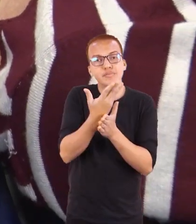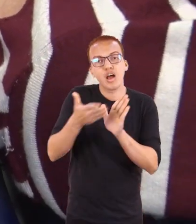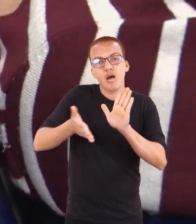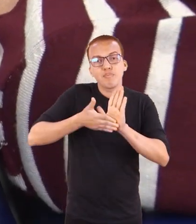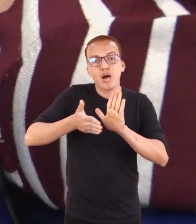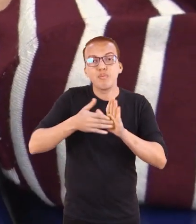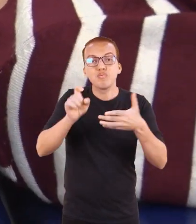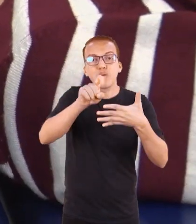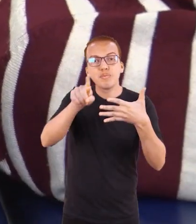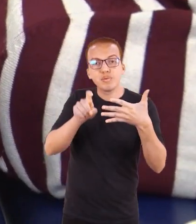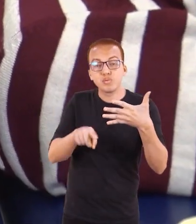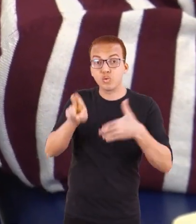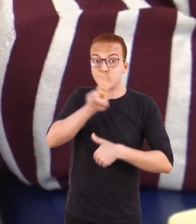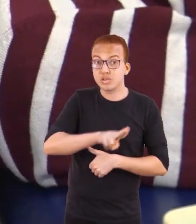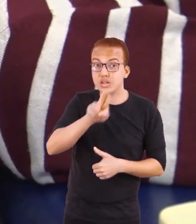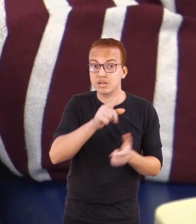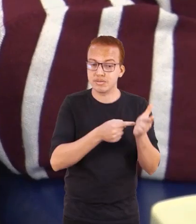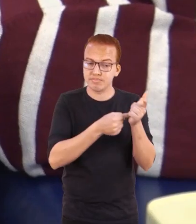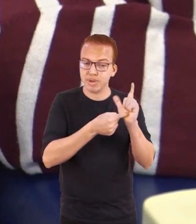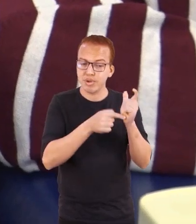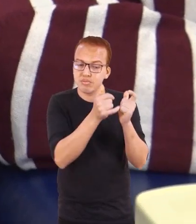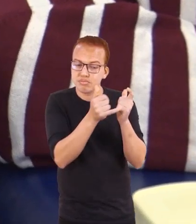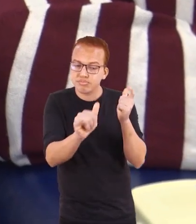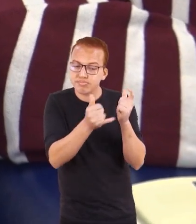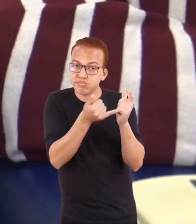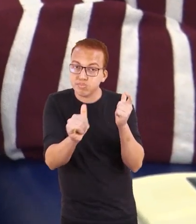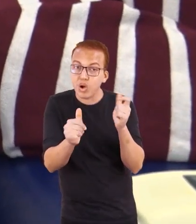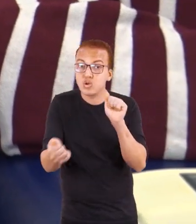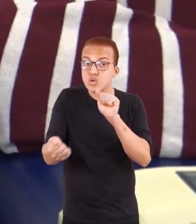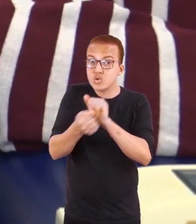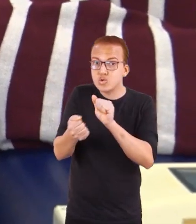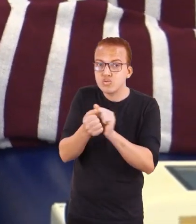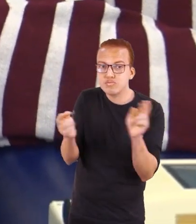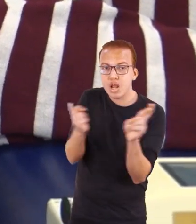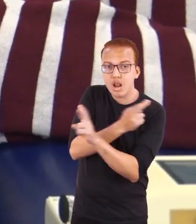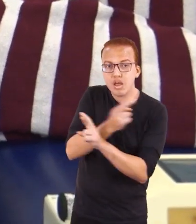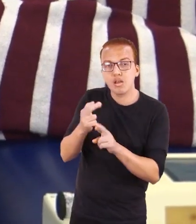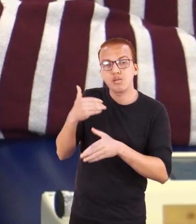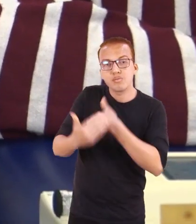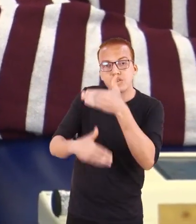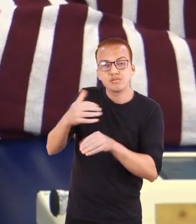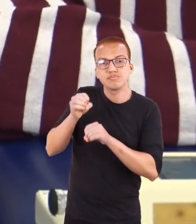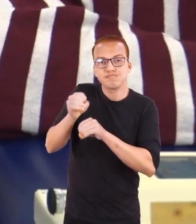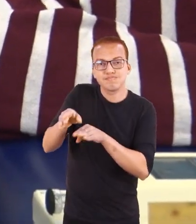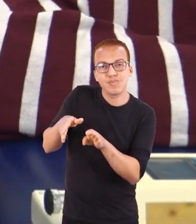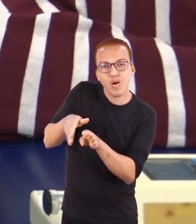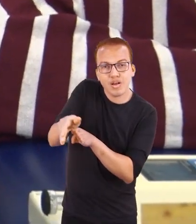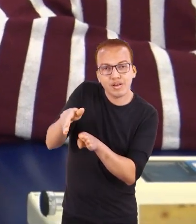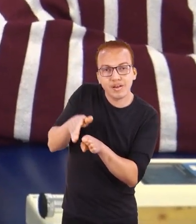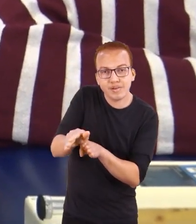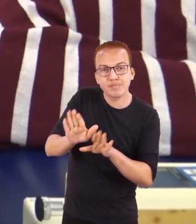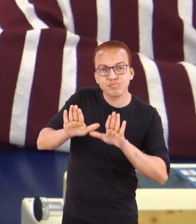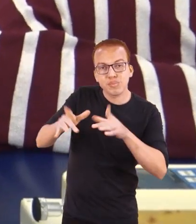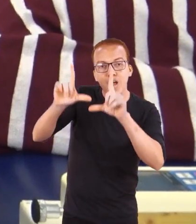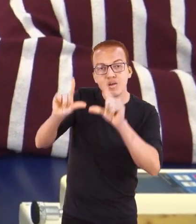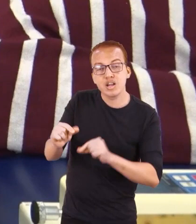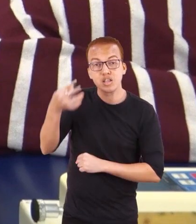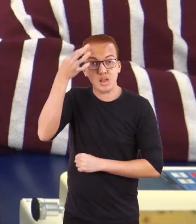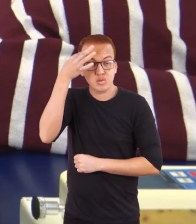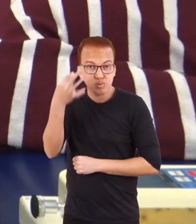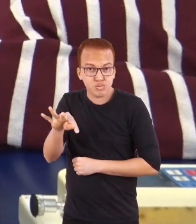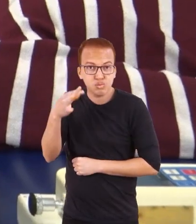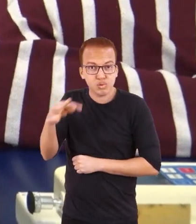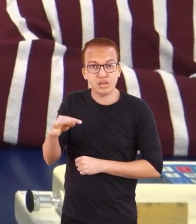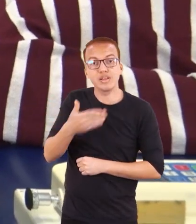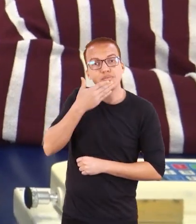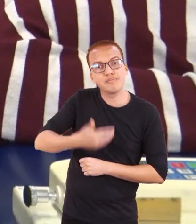essa hipótese de que a utilização da TENS em associação com um processo de educação em dor faria com que essas pessoas melhorassem os